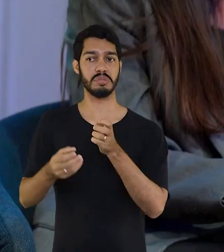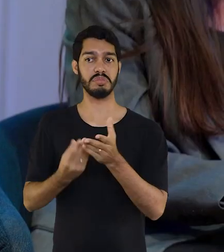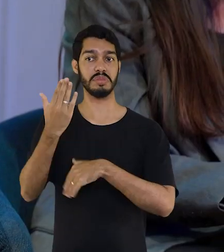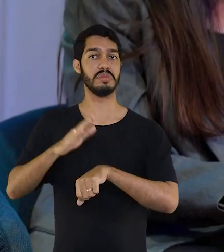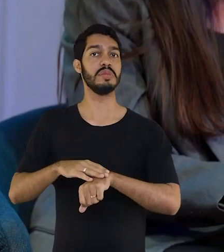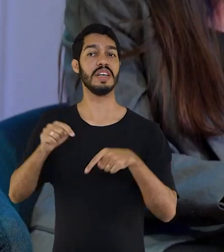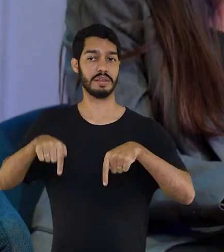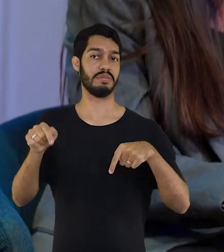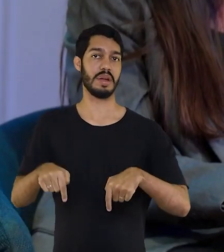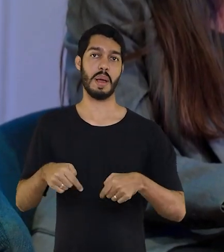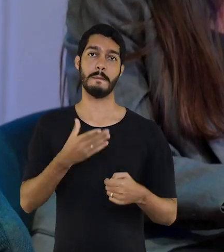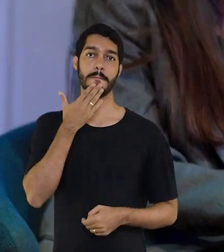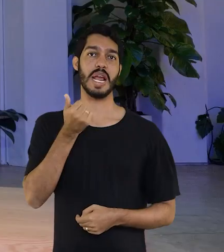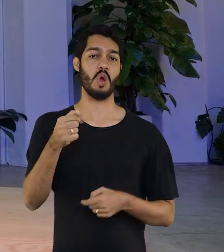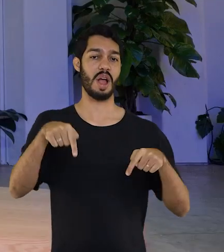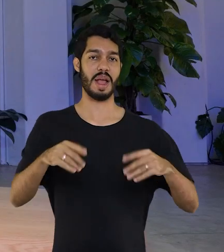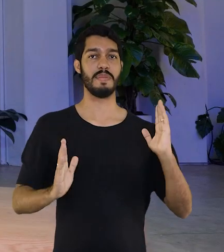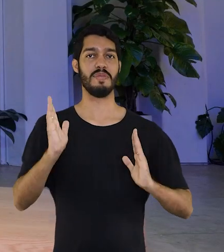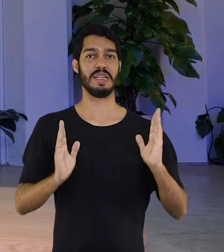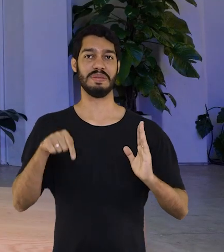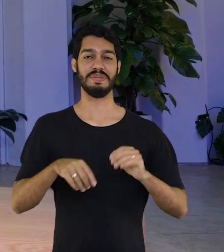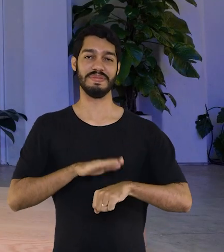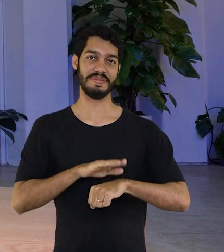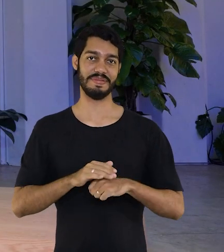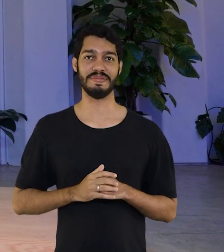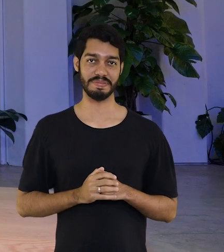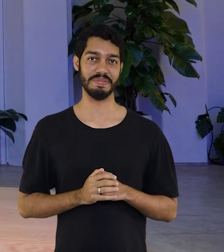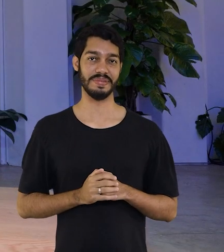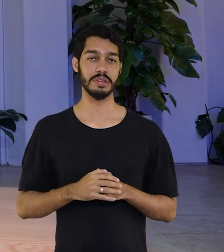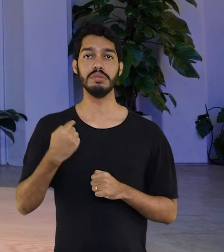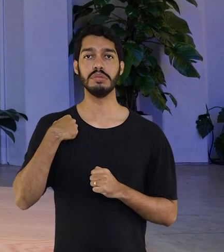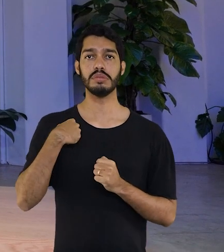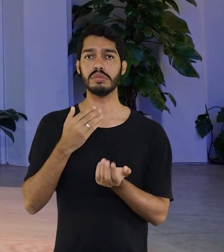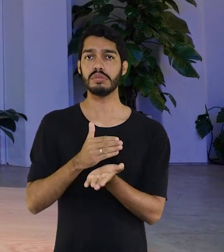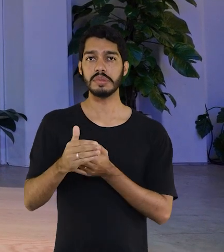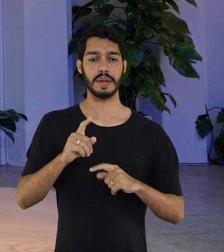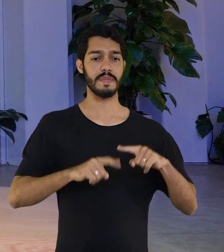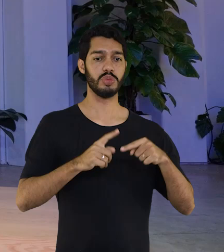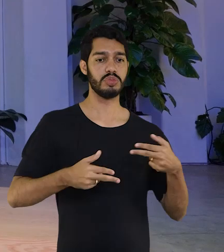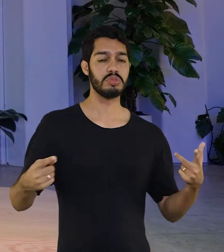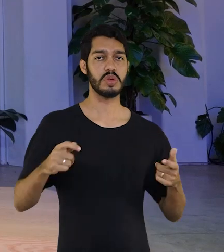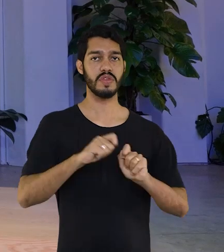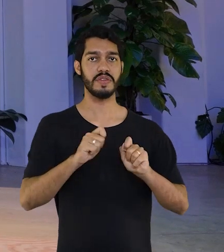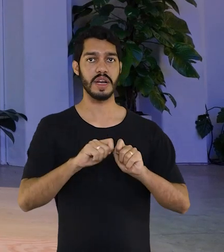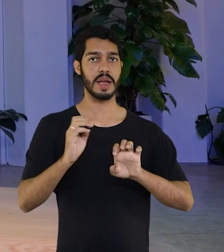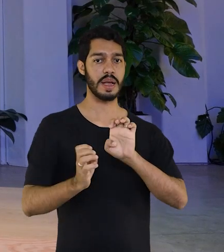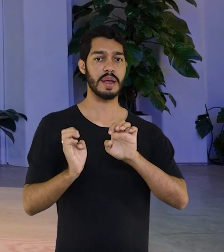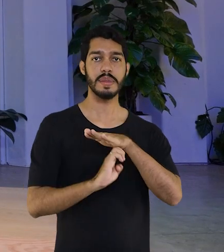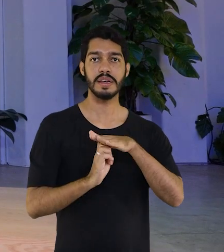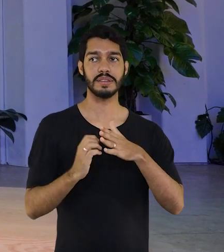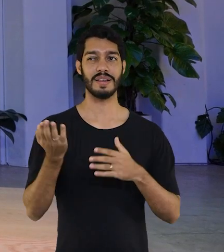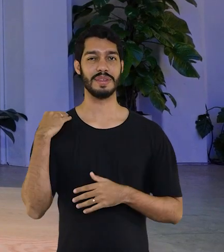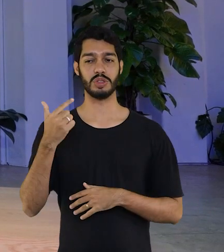melhor para empreender e montar negócios. Nunca existiu um tempo melhor para empreender e montar negócios. Eu comecei a fazer